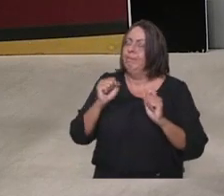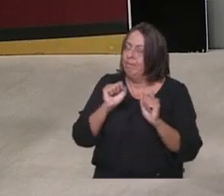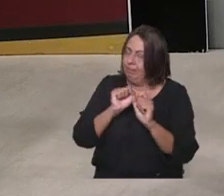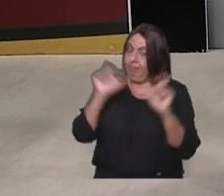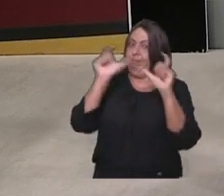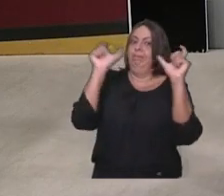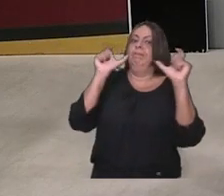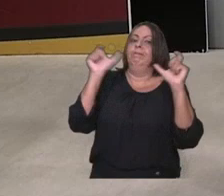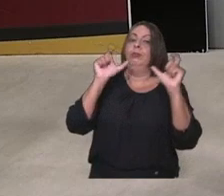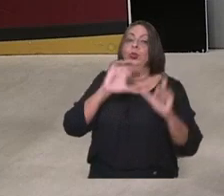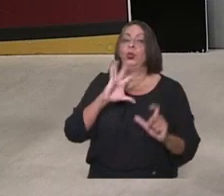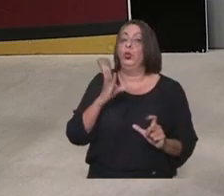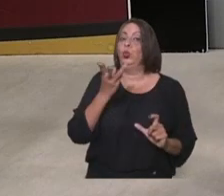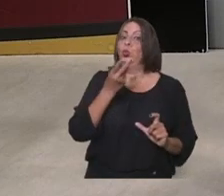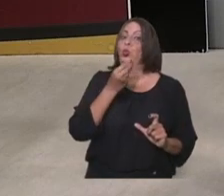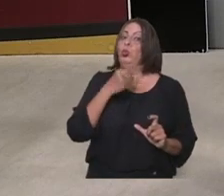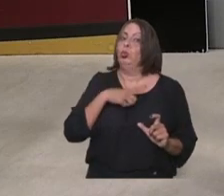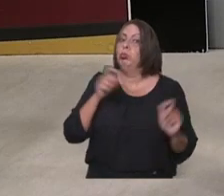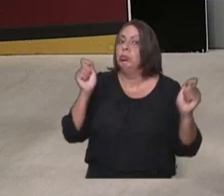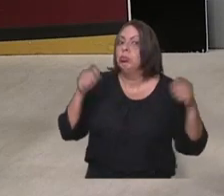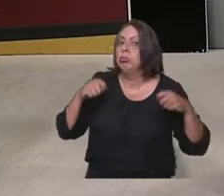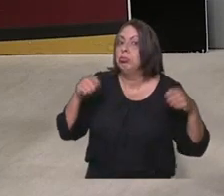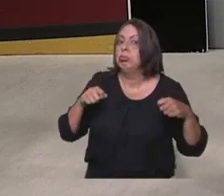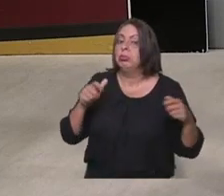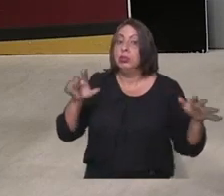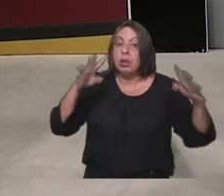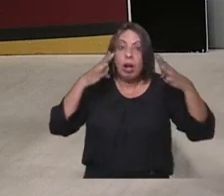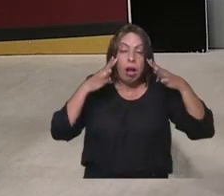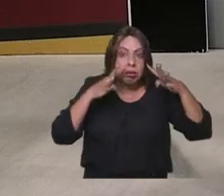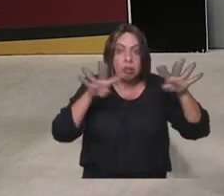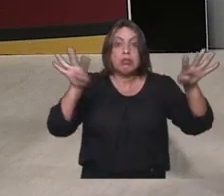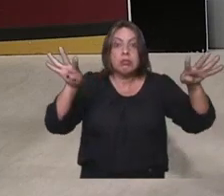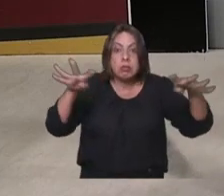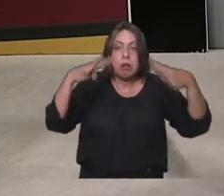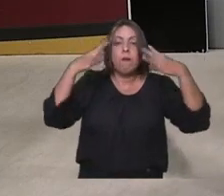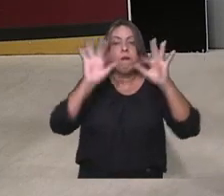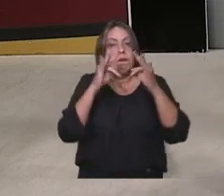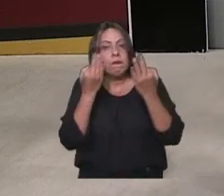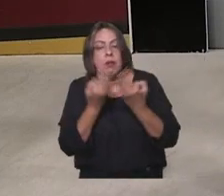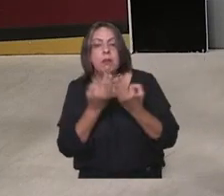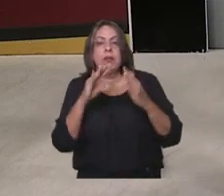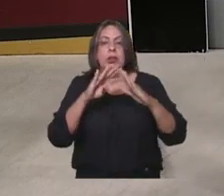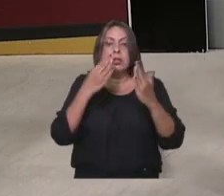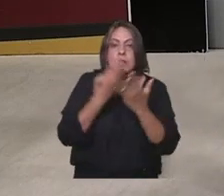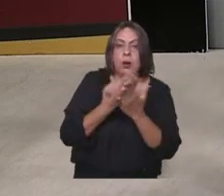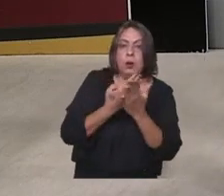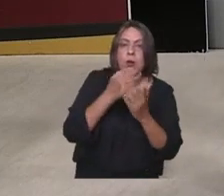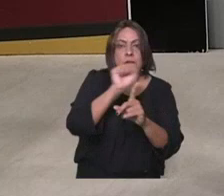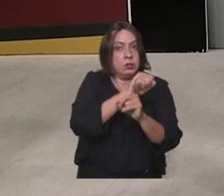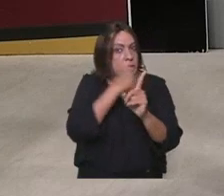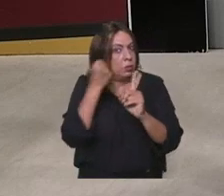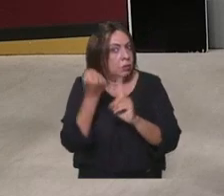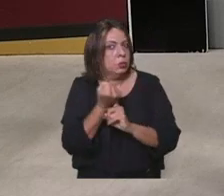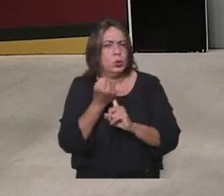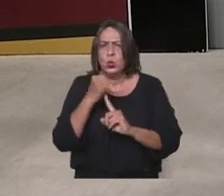alerta a todas essas situações que requerem, né, a atenção de todo mundo, famílias, escola, sociedade como um todo, né? Então,